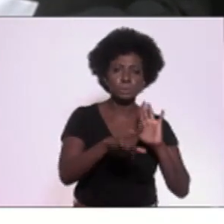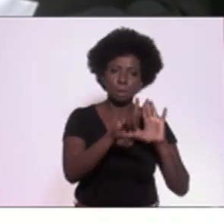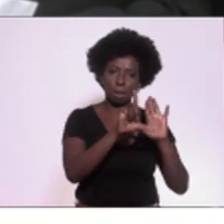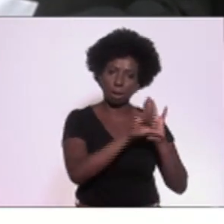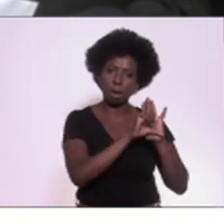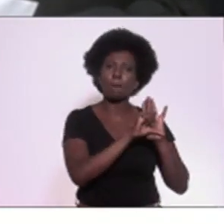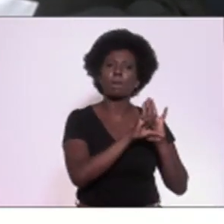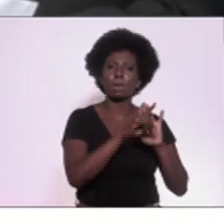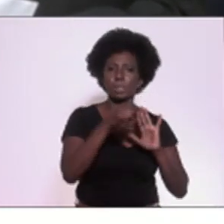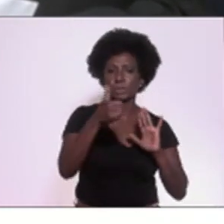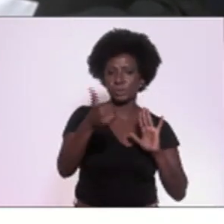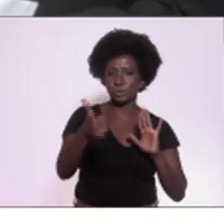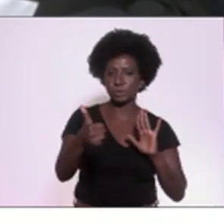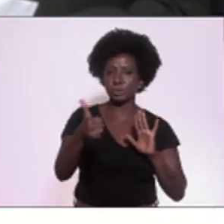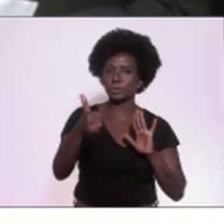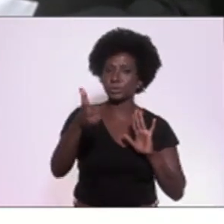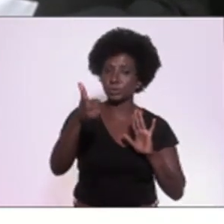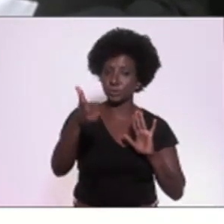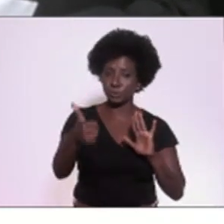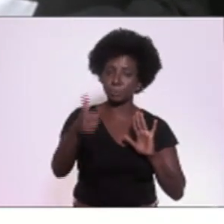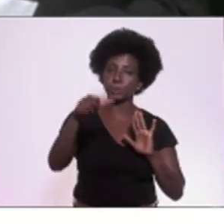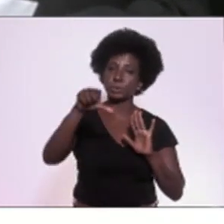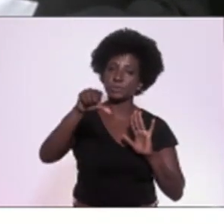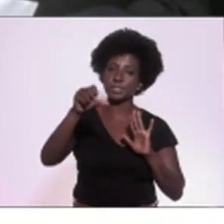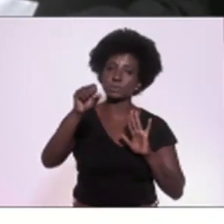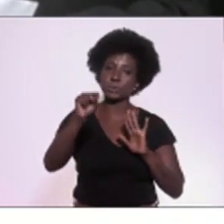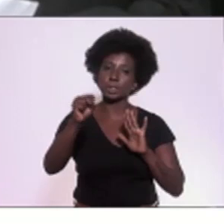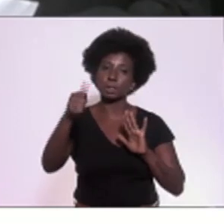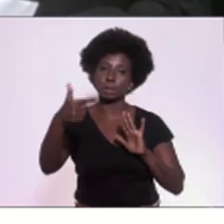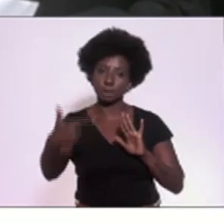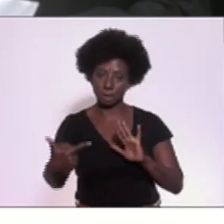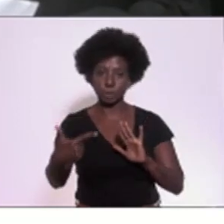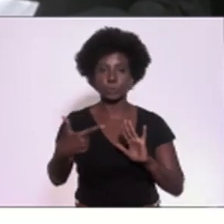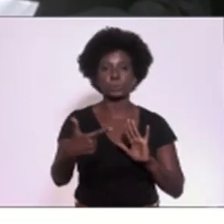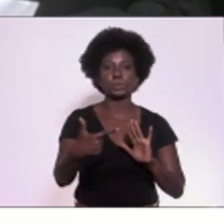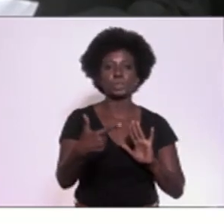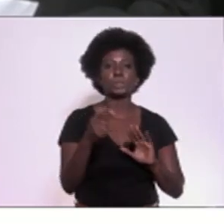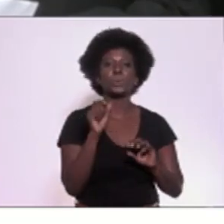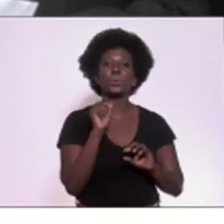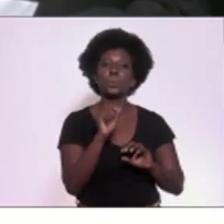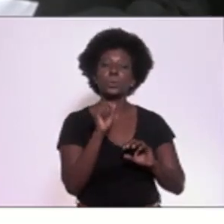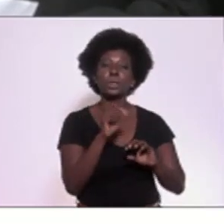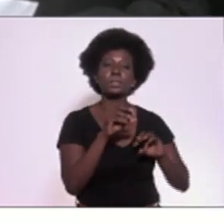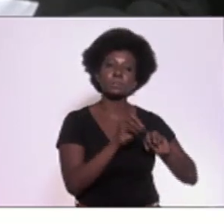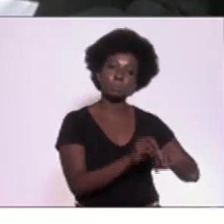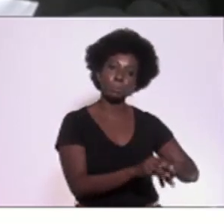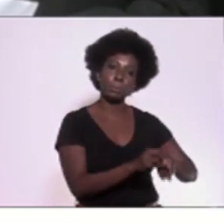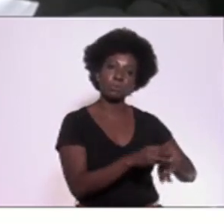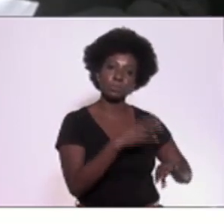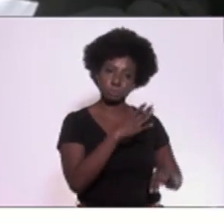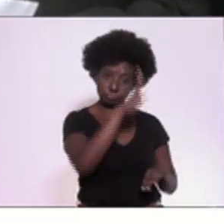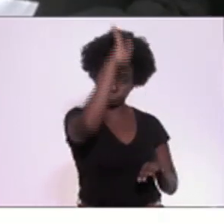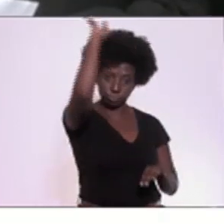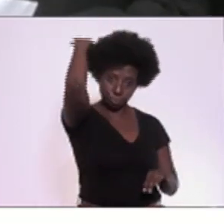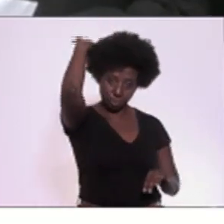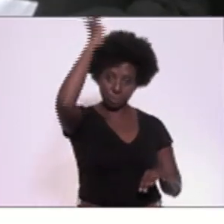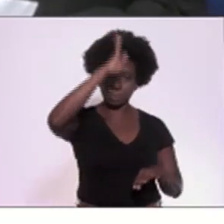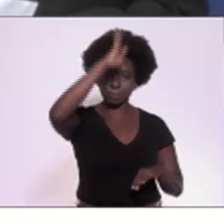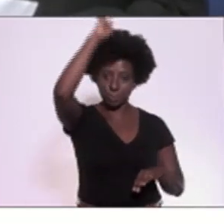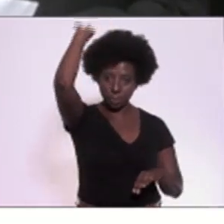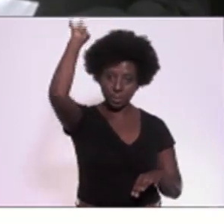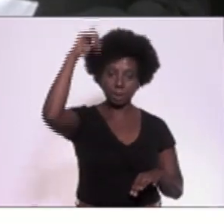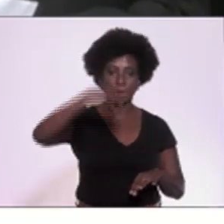de novembro de 1982, que dispõe sobre o ensino de Bombeiro Militar no Corpo de Bombeiro Militar do Estado